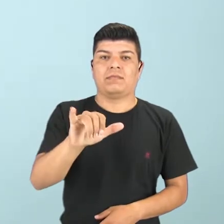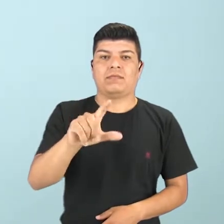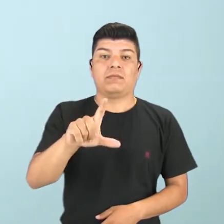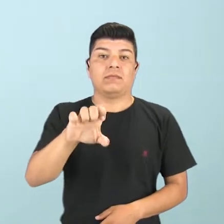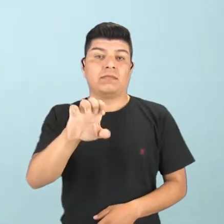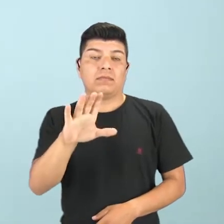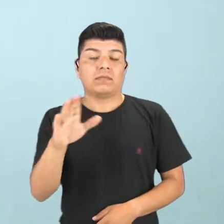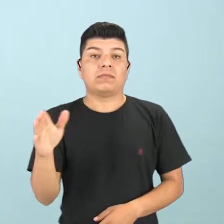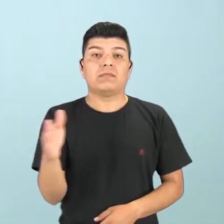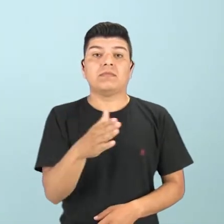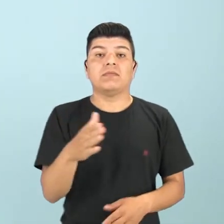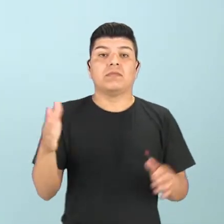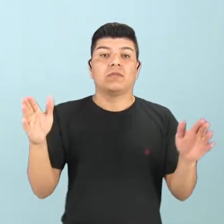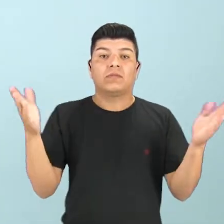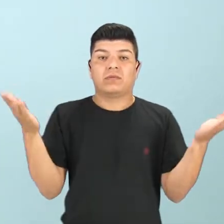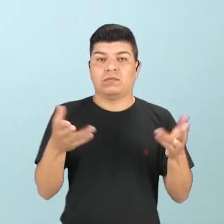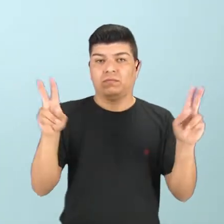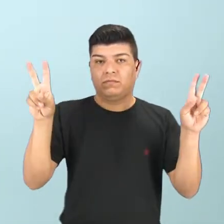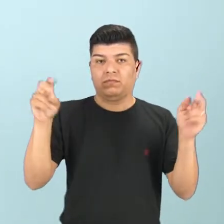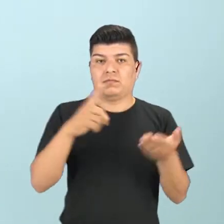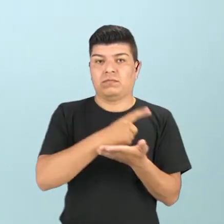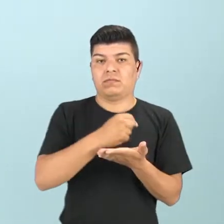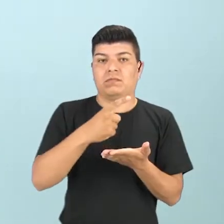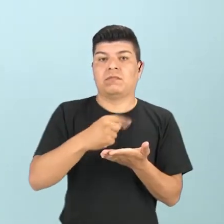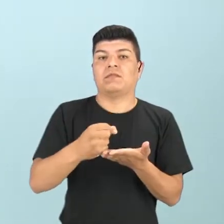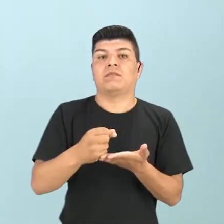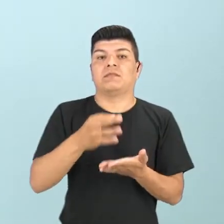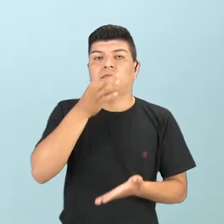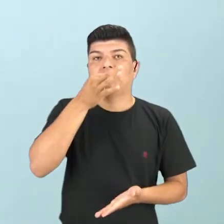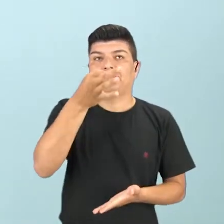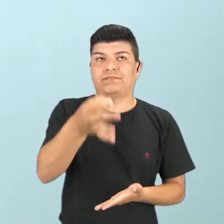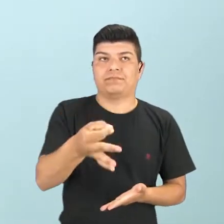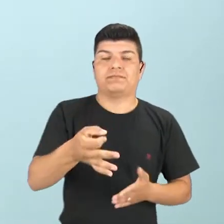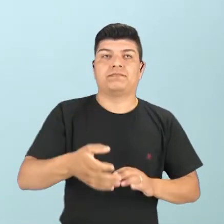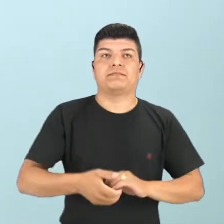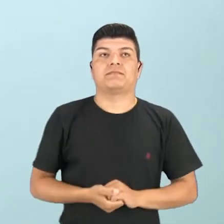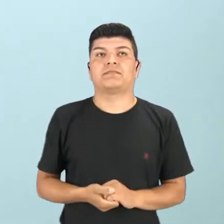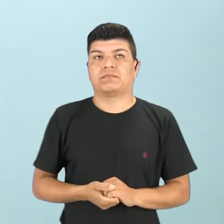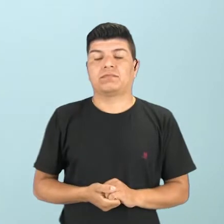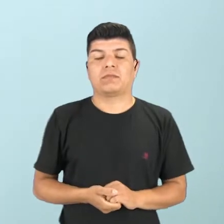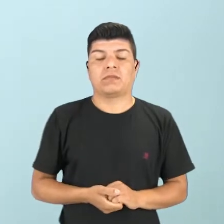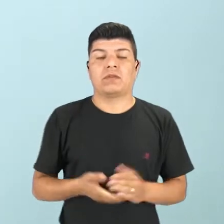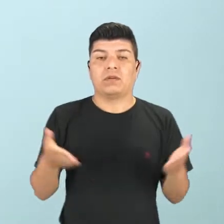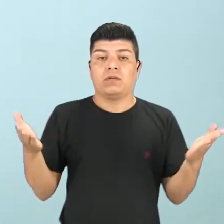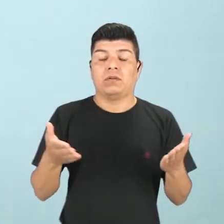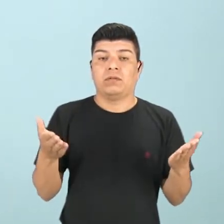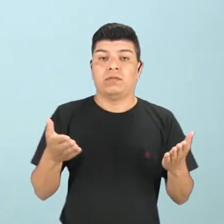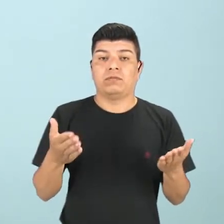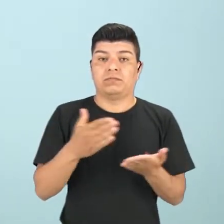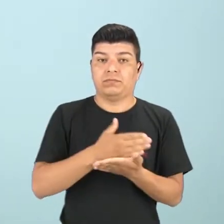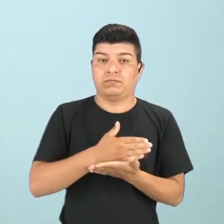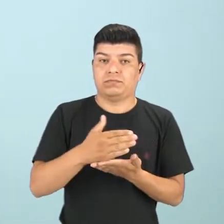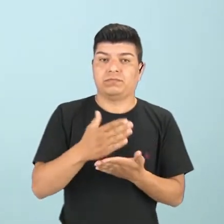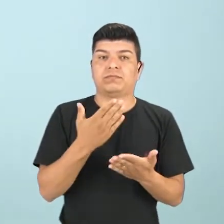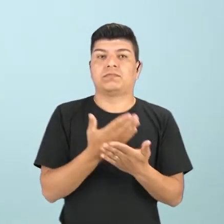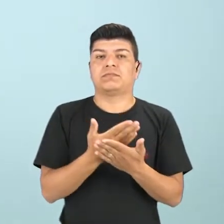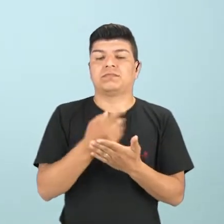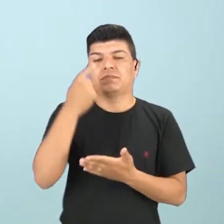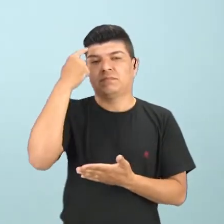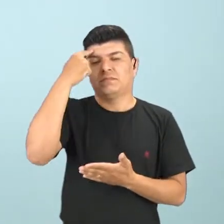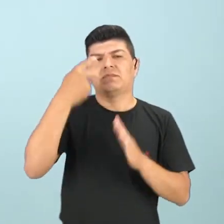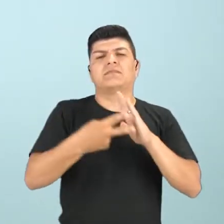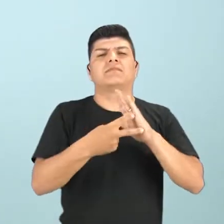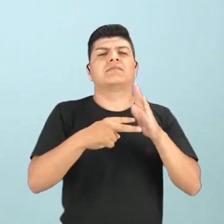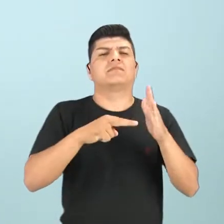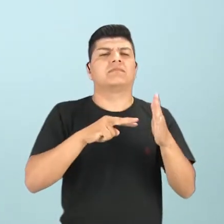trabalhar artigo de opinião. Vamos lá? Bem, primeiro de tudo, para a gente começar nossa aula, nós vamos pensar no que é.